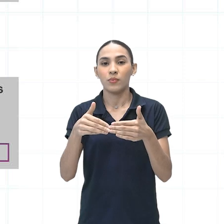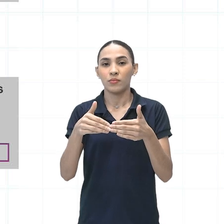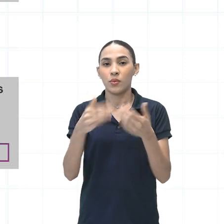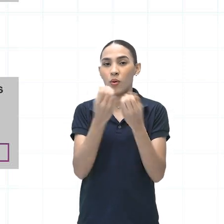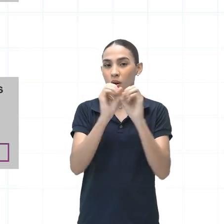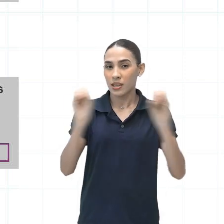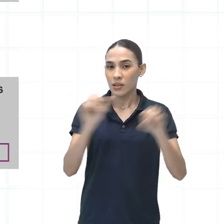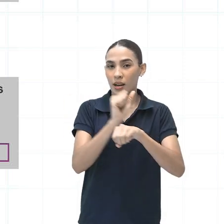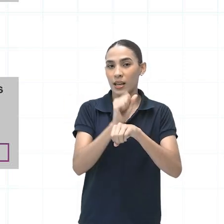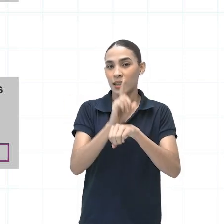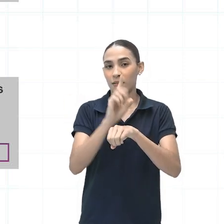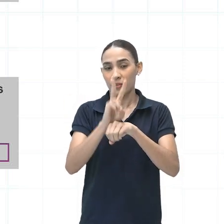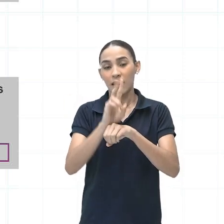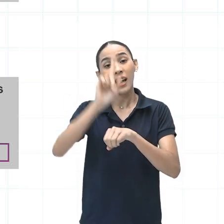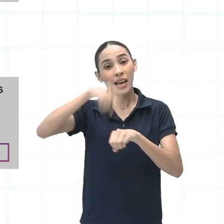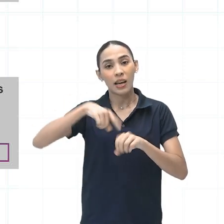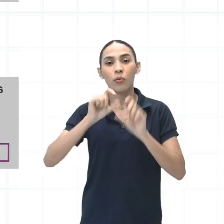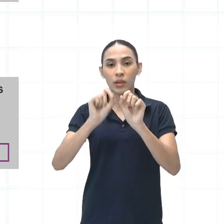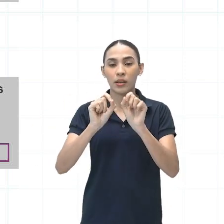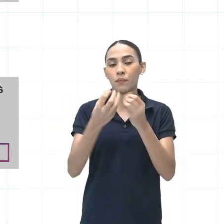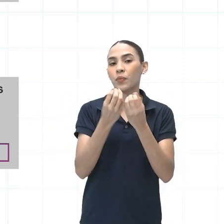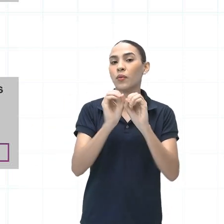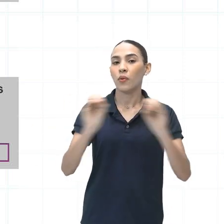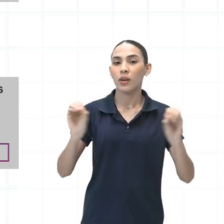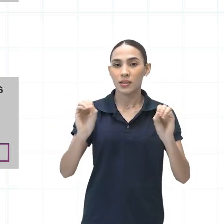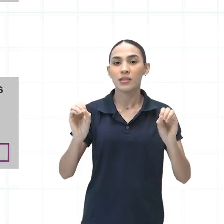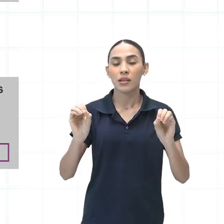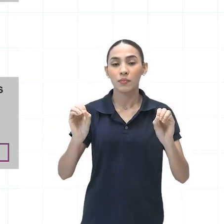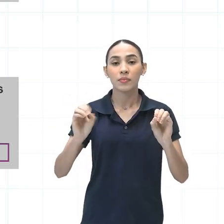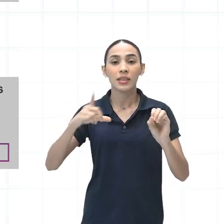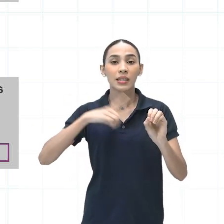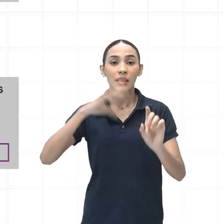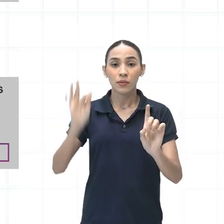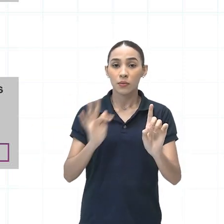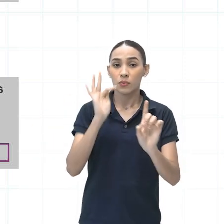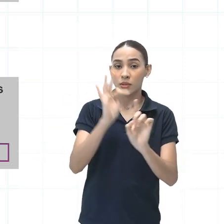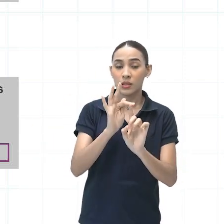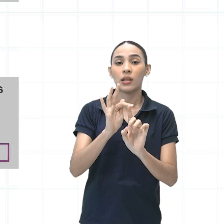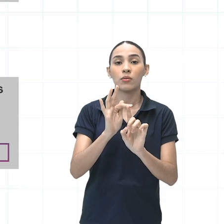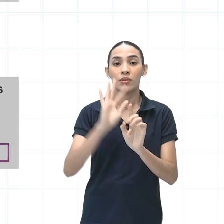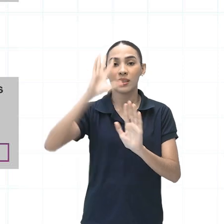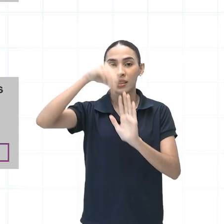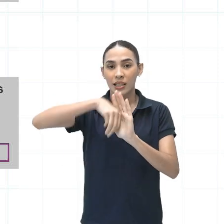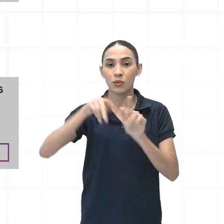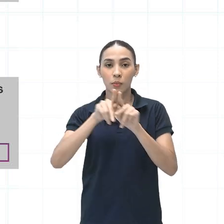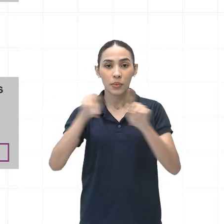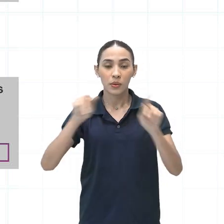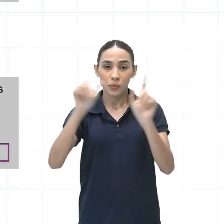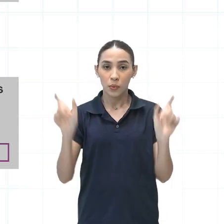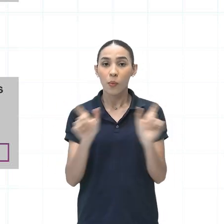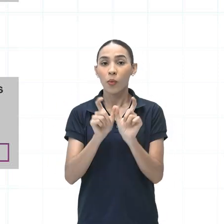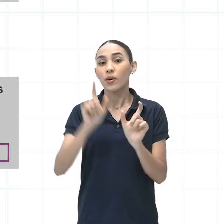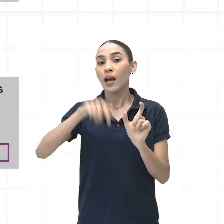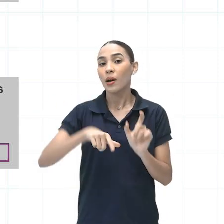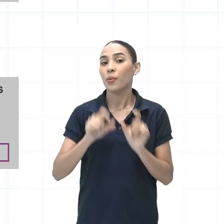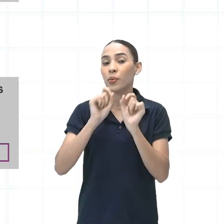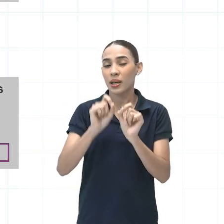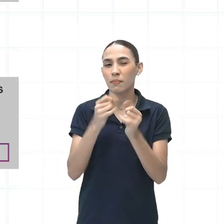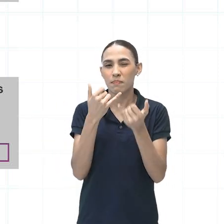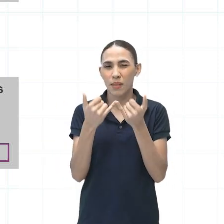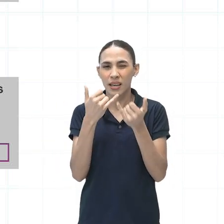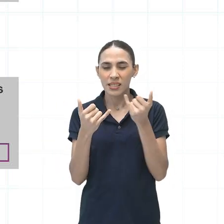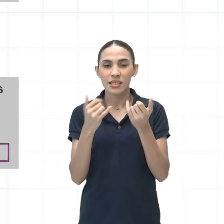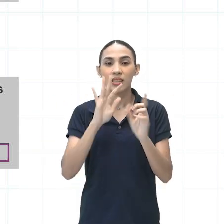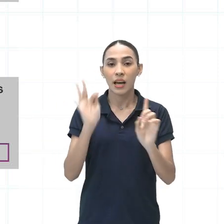mesmo, são orações que exercem uma função dentro do período composto que é